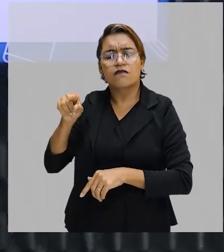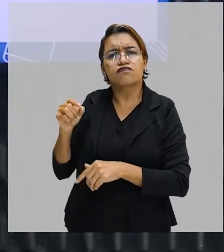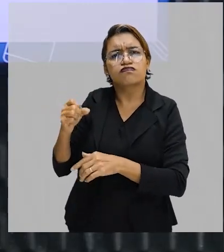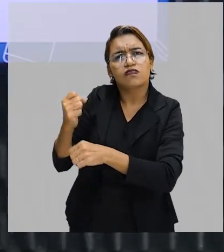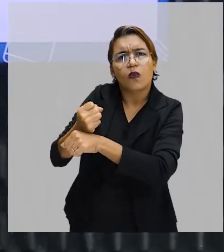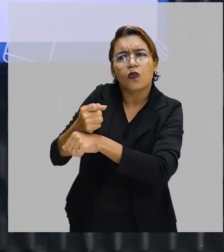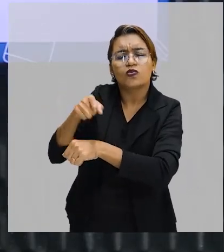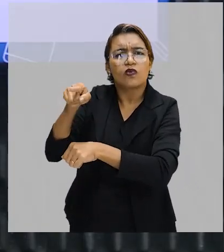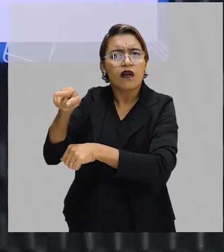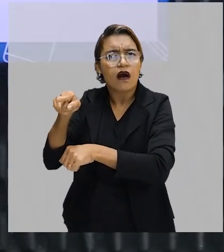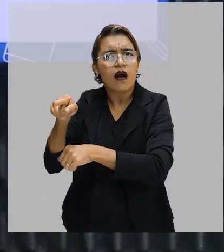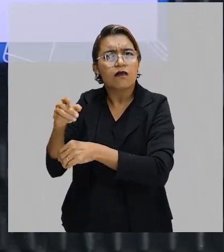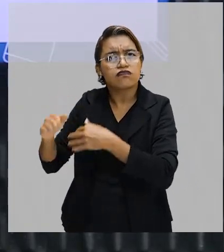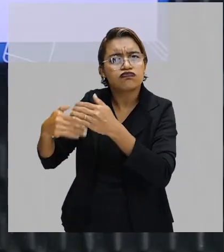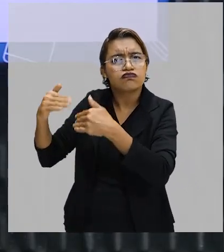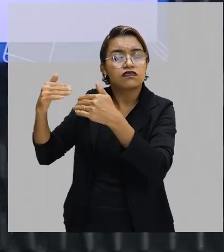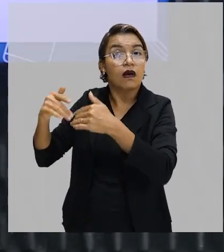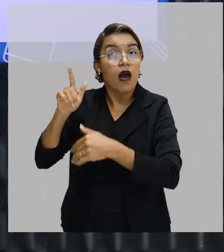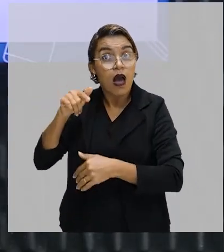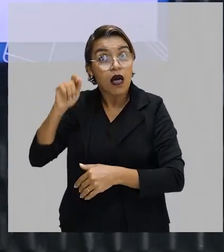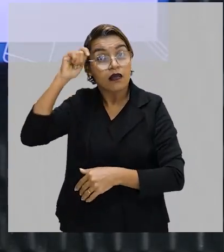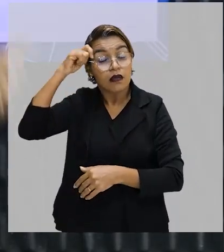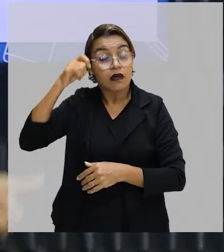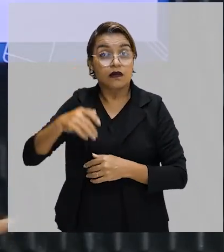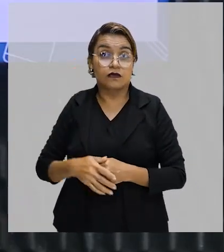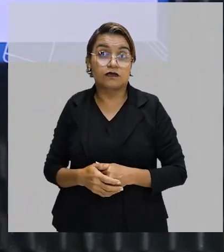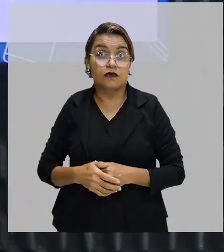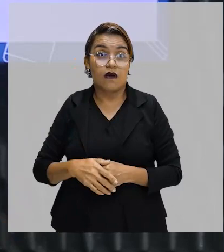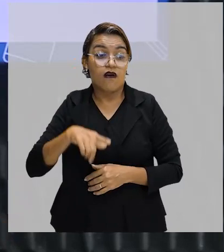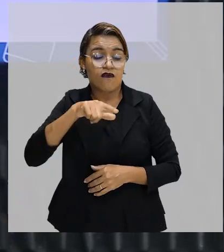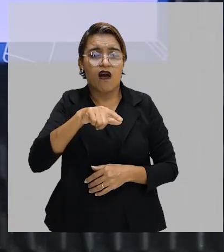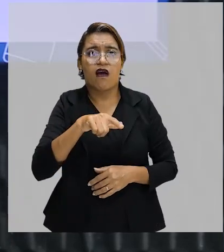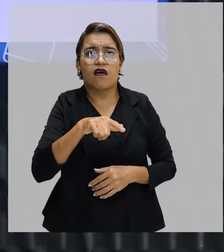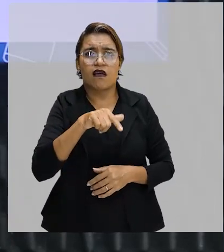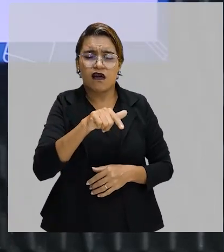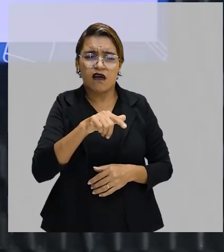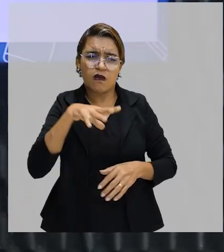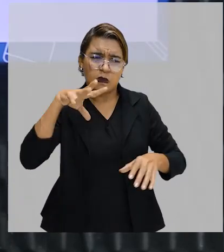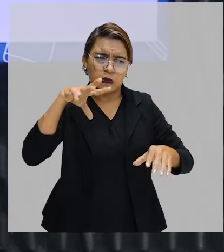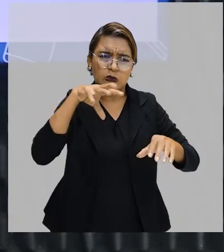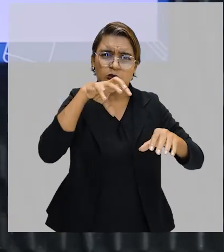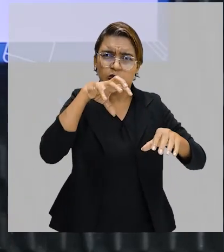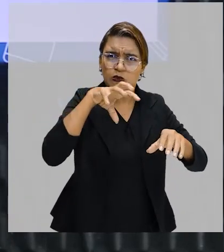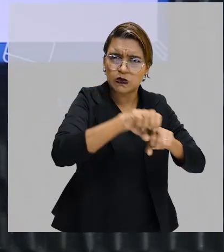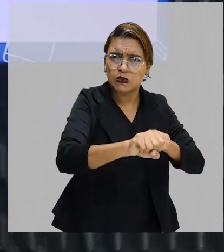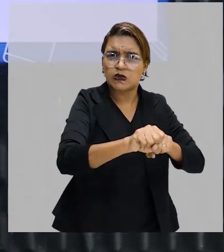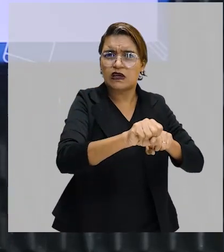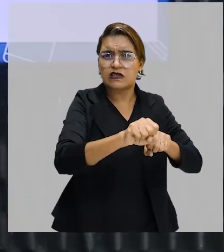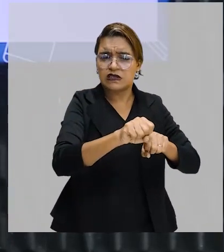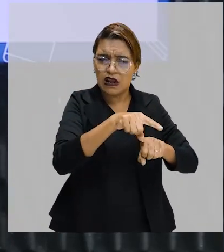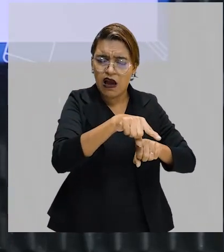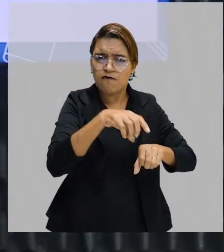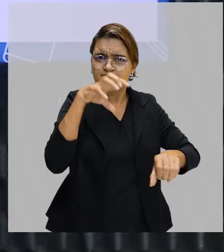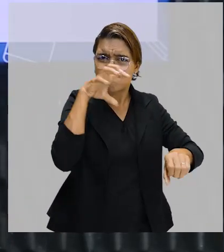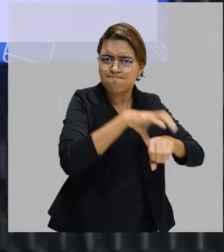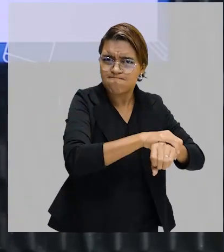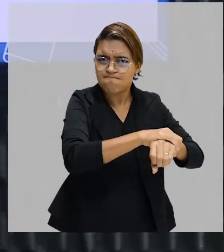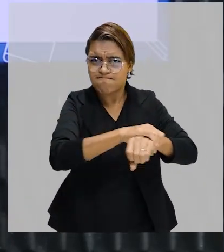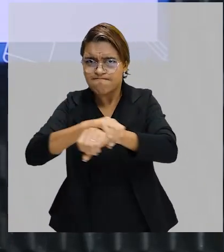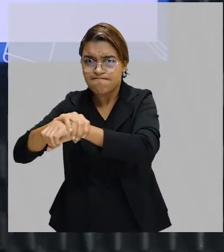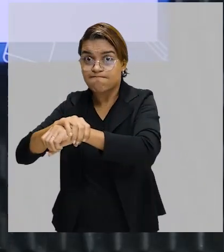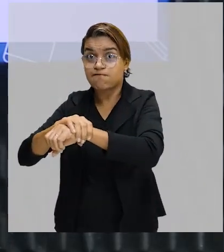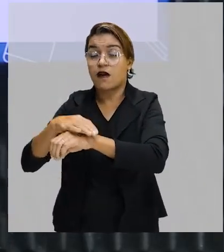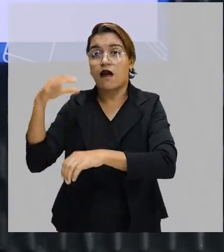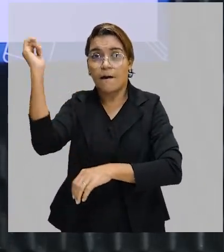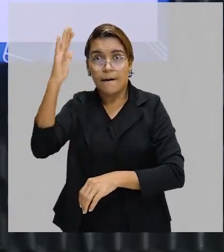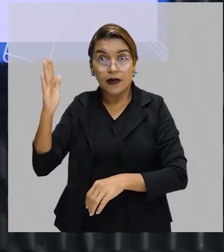nesse período triste aconteceu arrancado de suas famílias de repente um pai